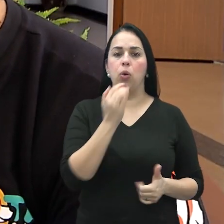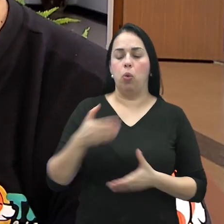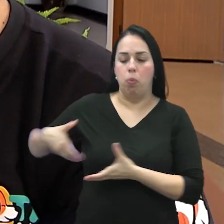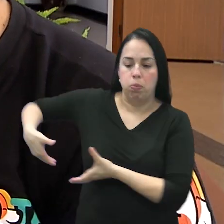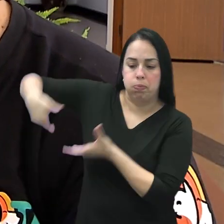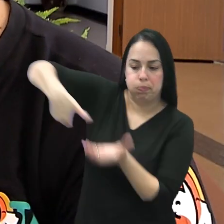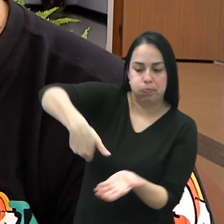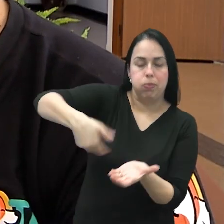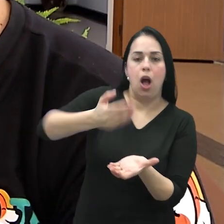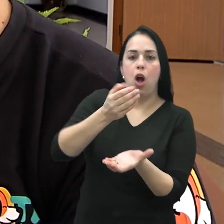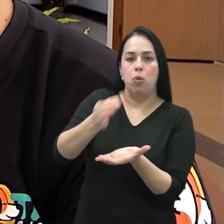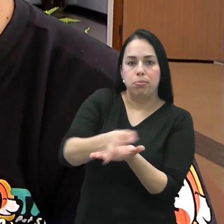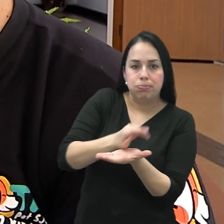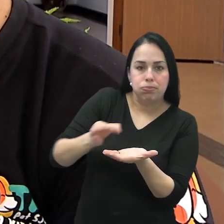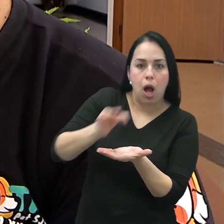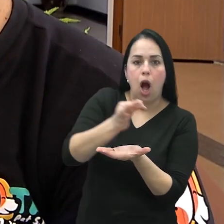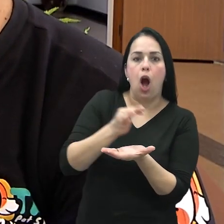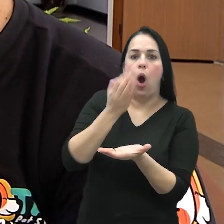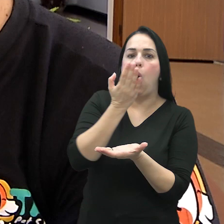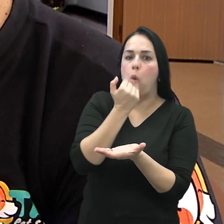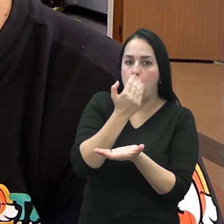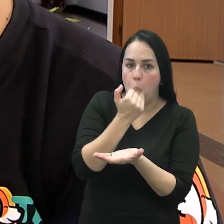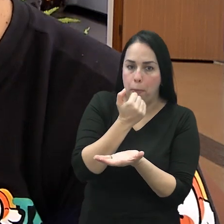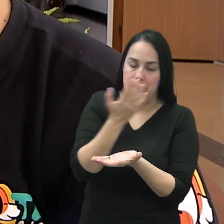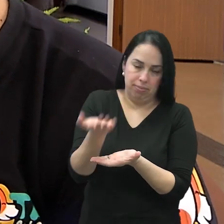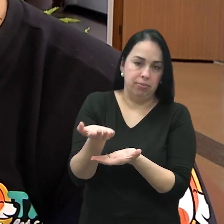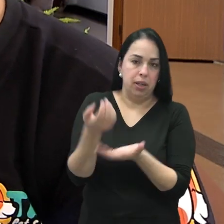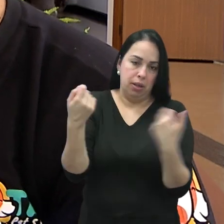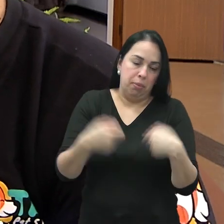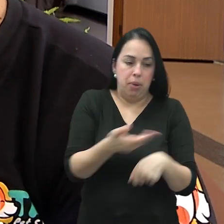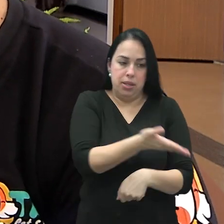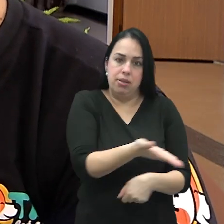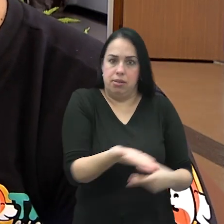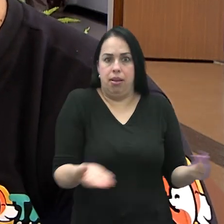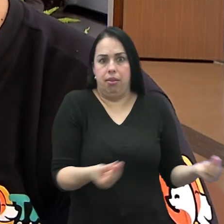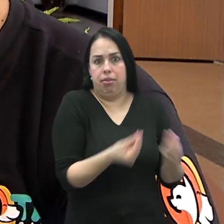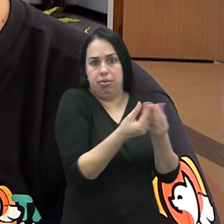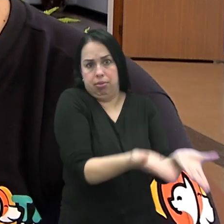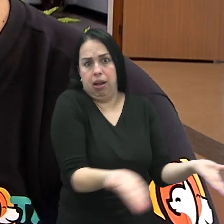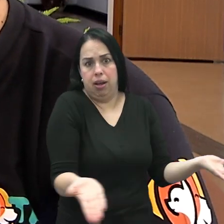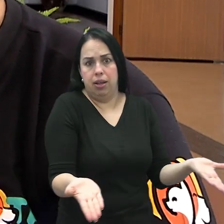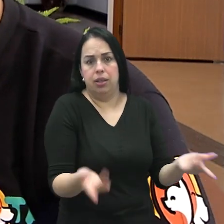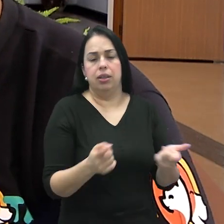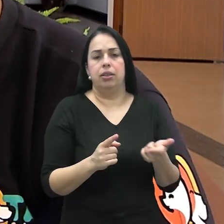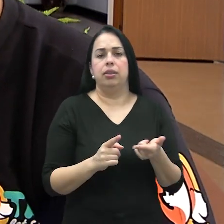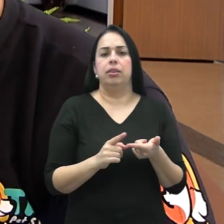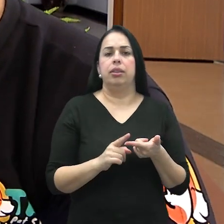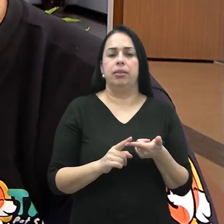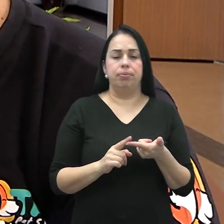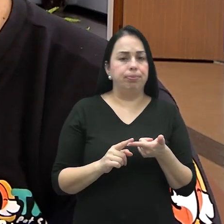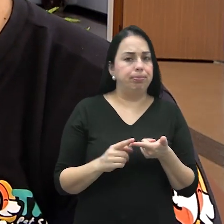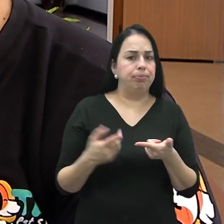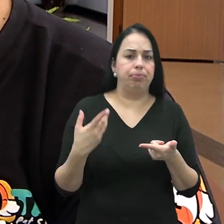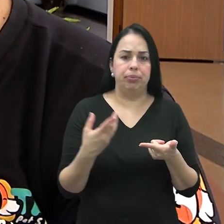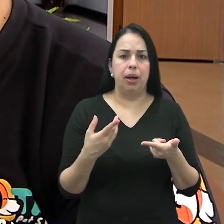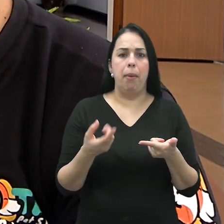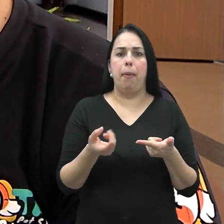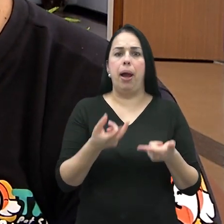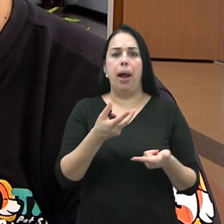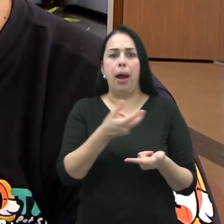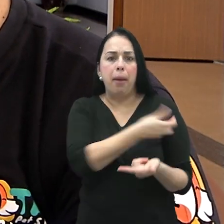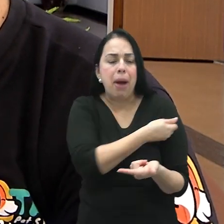né? Começa por ração, que é o básico, né, para eles estarem comendo,